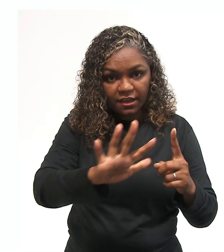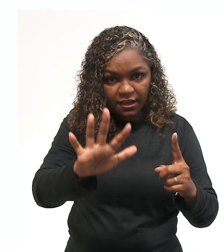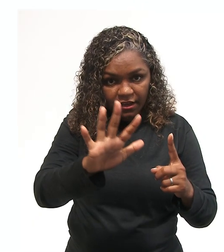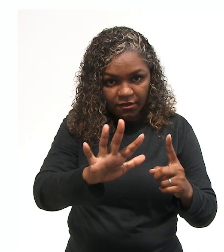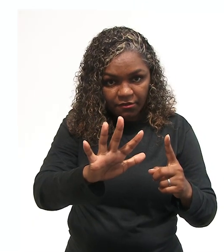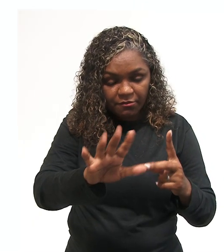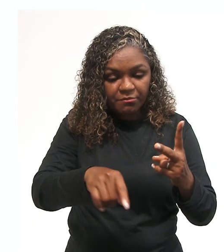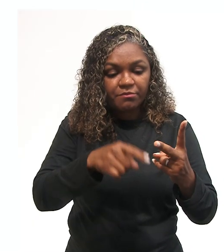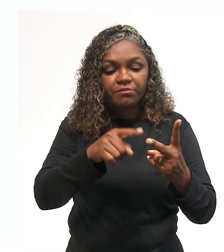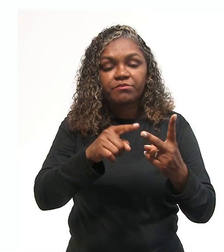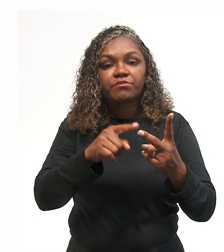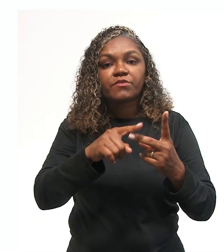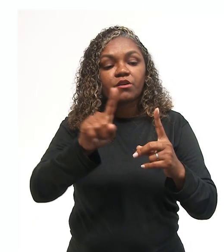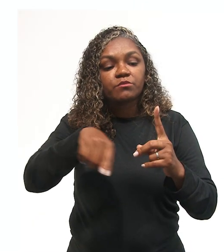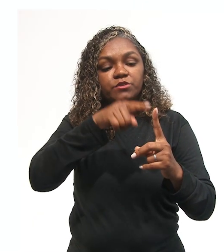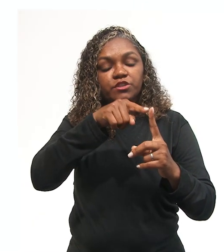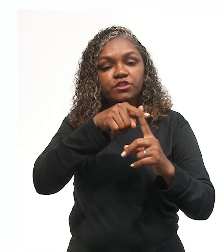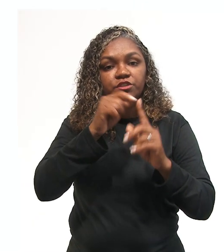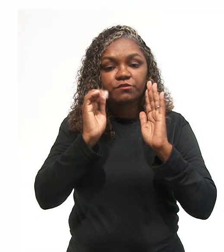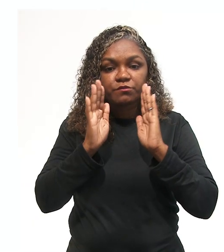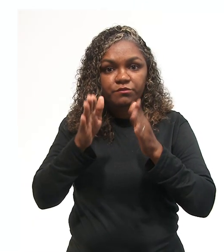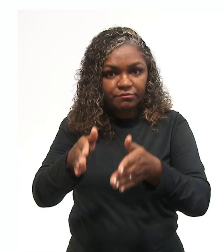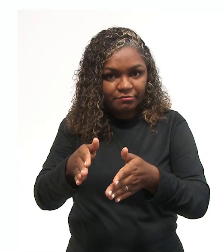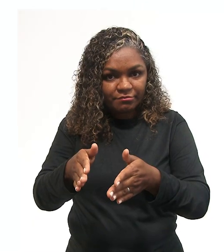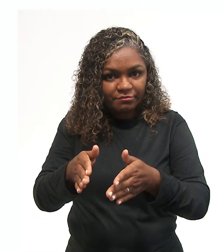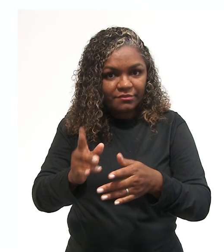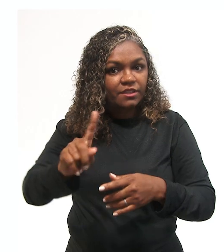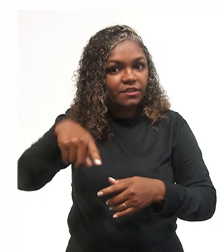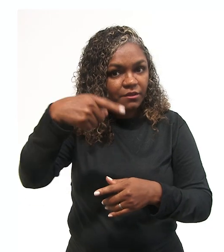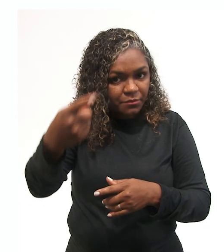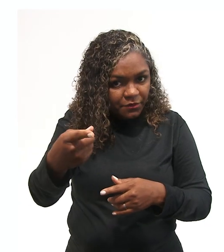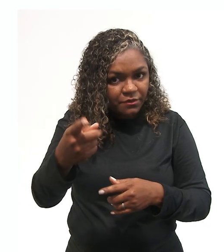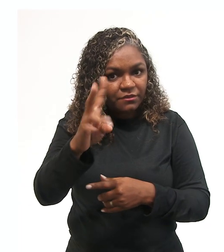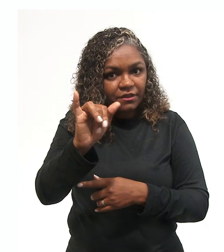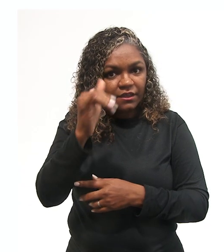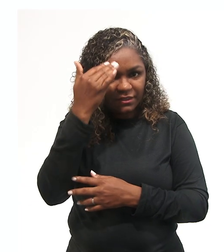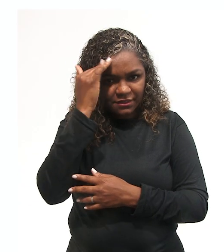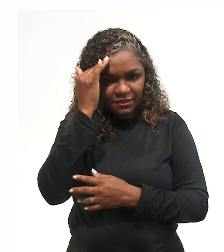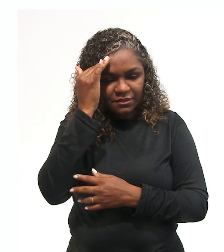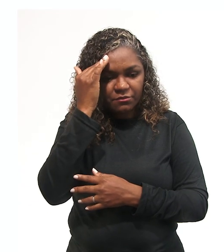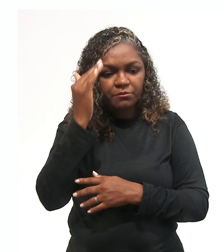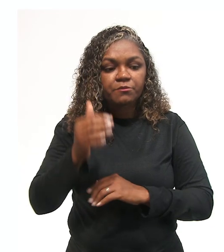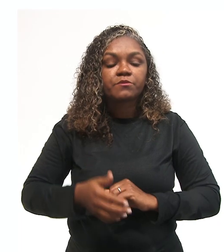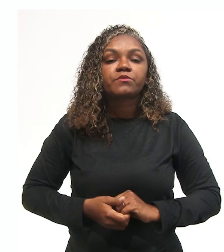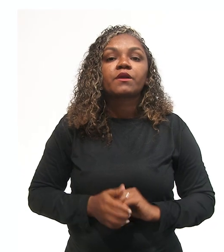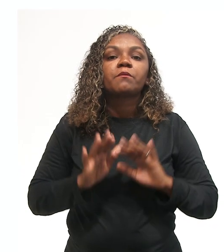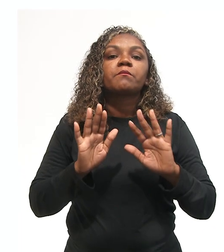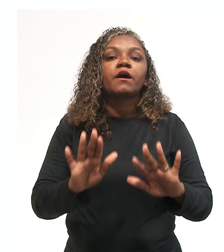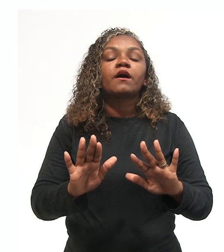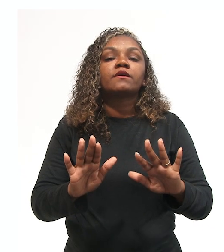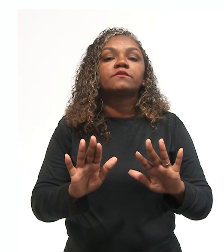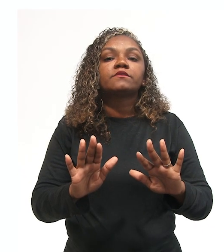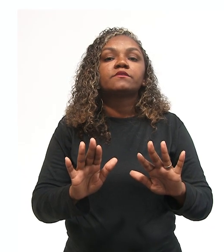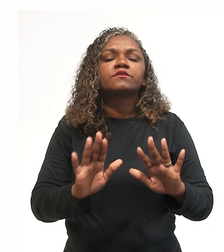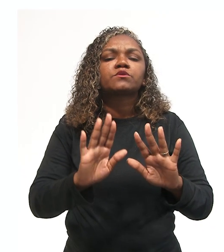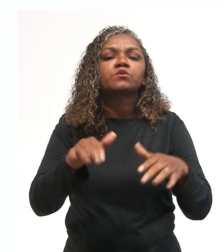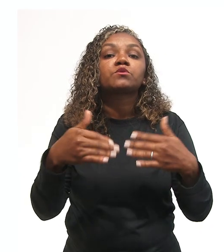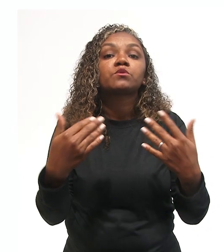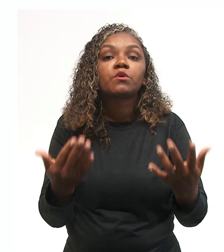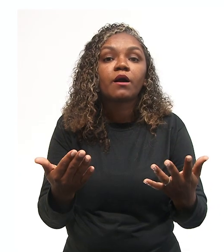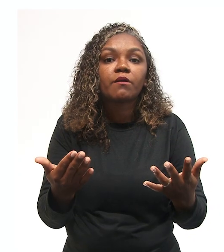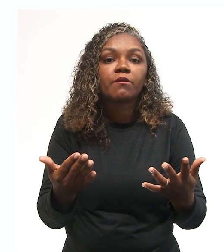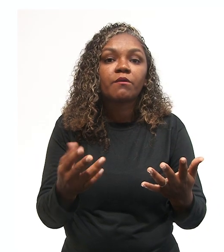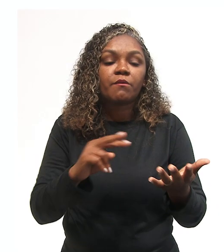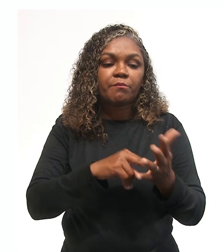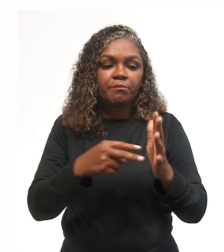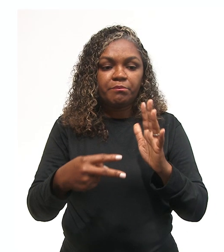e objetivos específicos, que nós vamos ver nos próximos slides, tá? O que é o objetivo, né? A finalidade principal